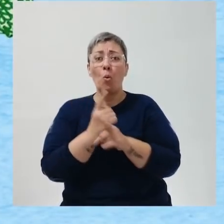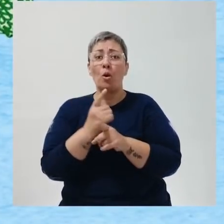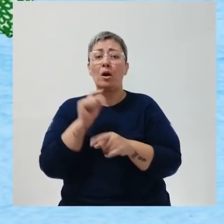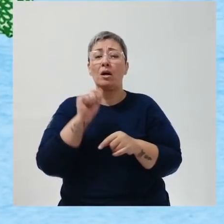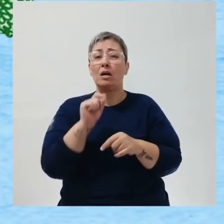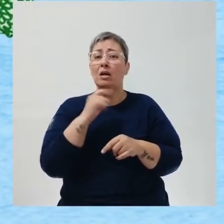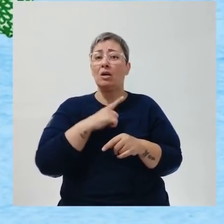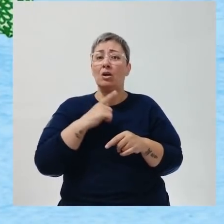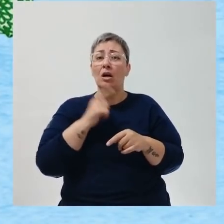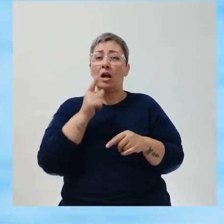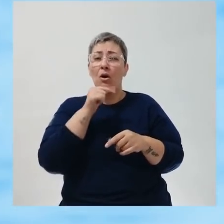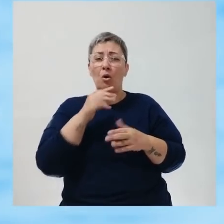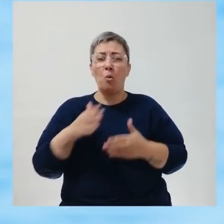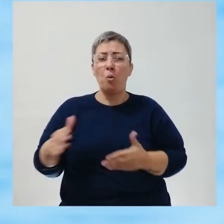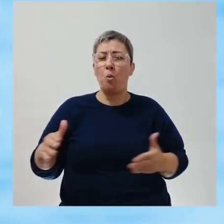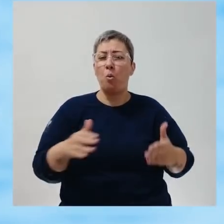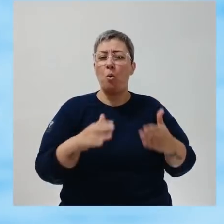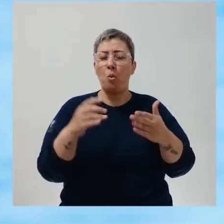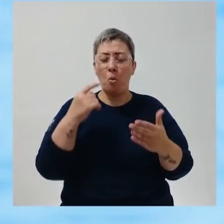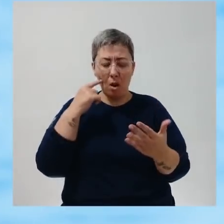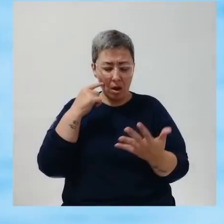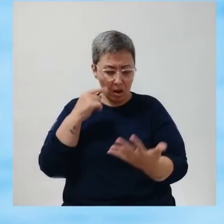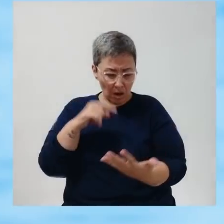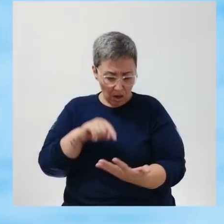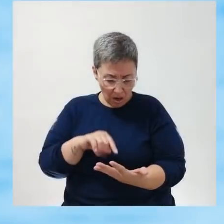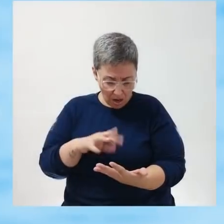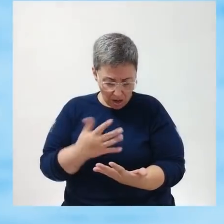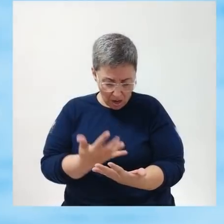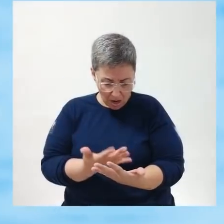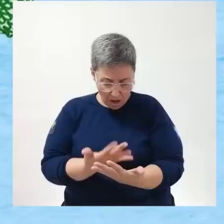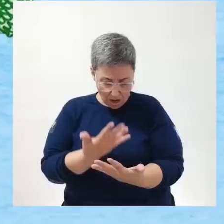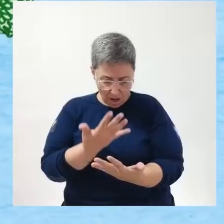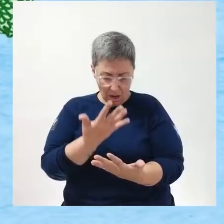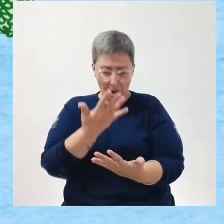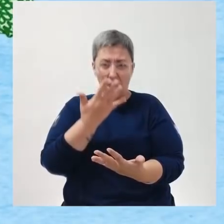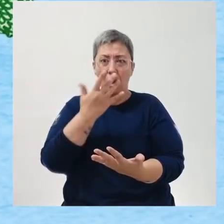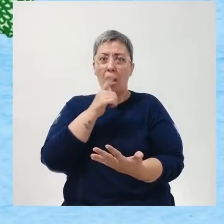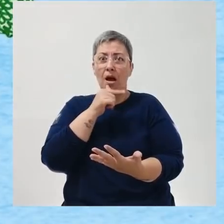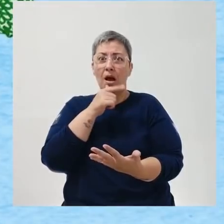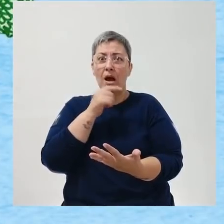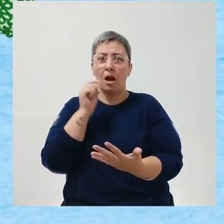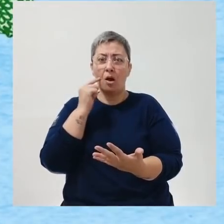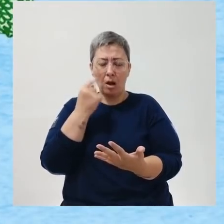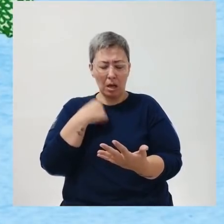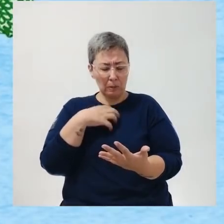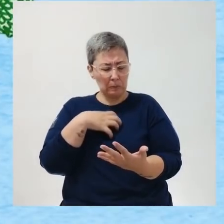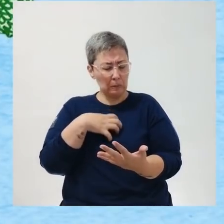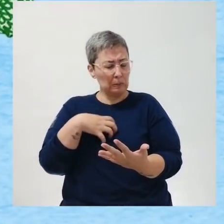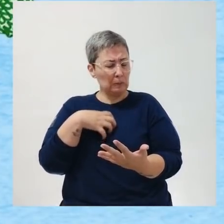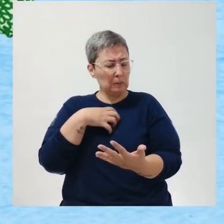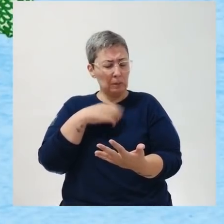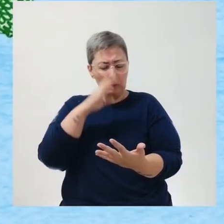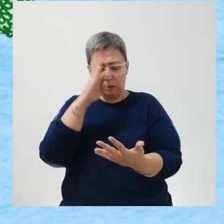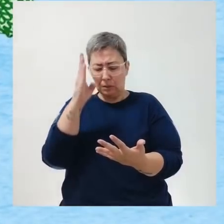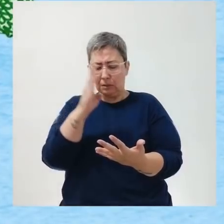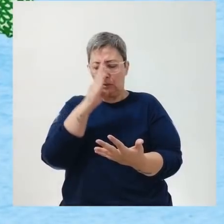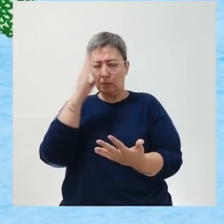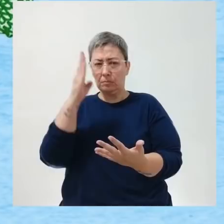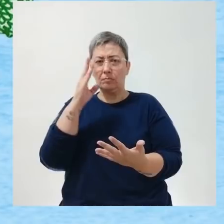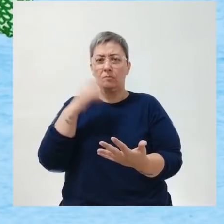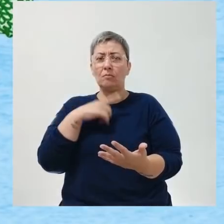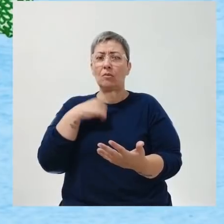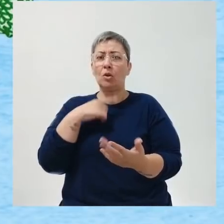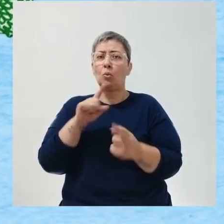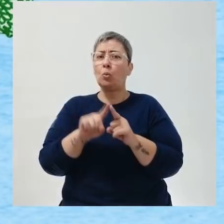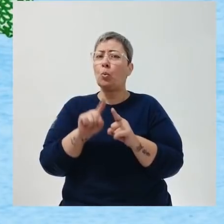um grande rio, enxergou seu reflexo na água e começou a se sentir tonto. Isso